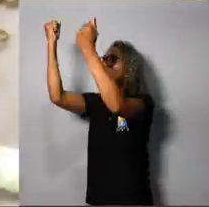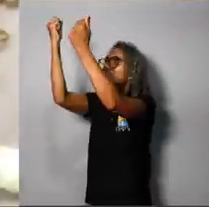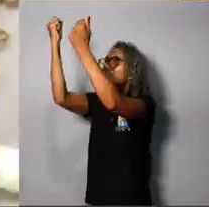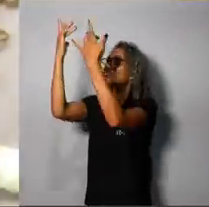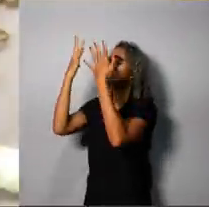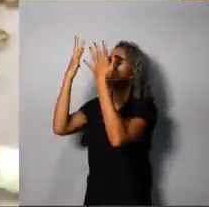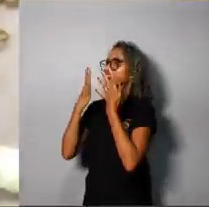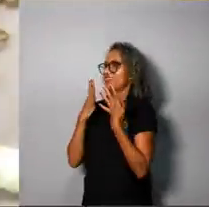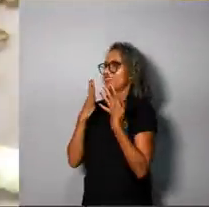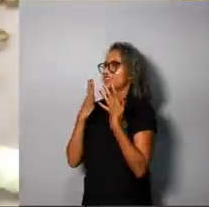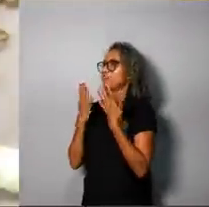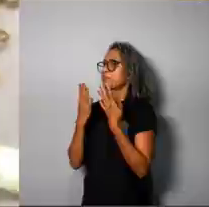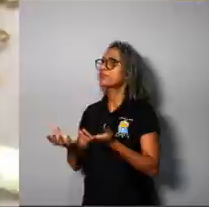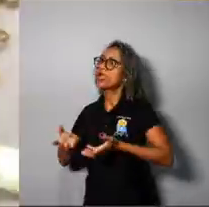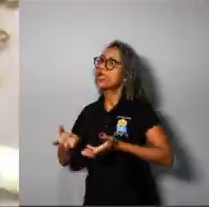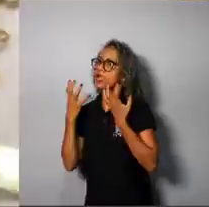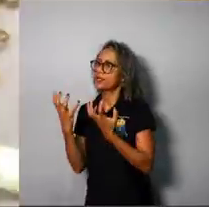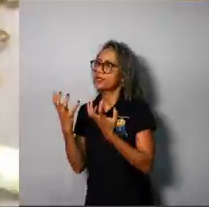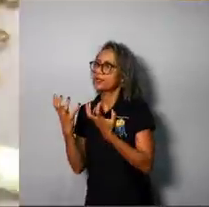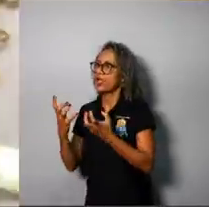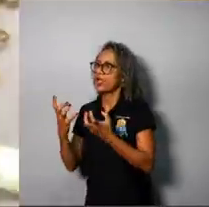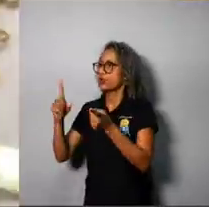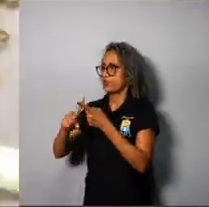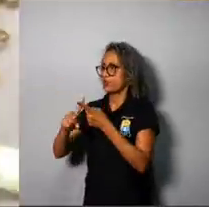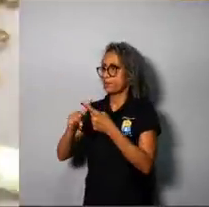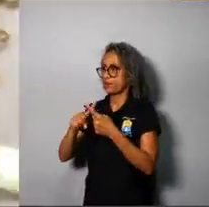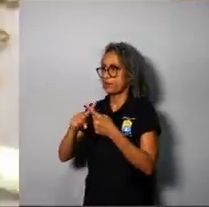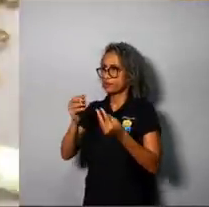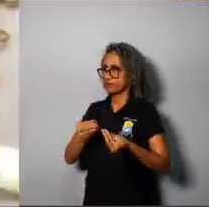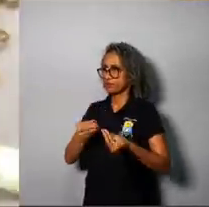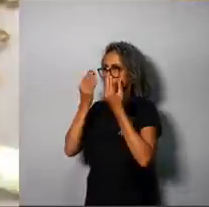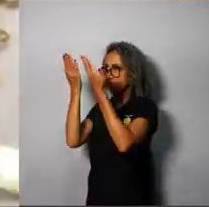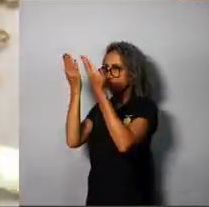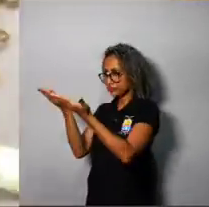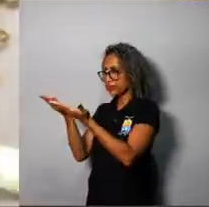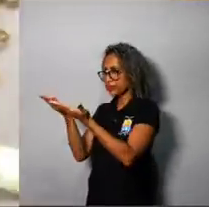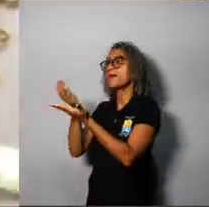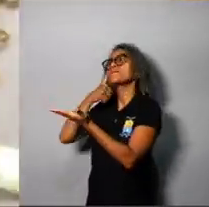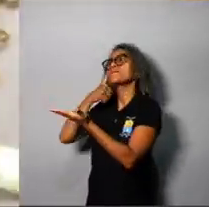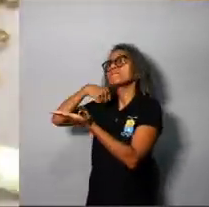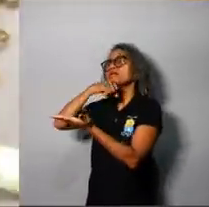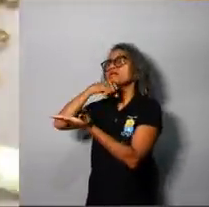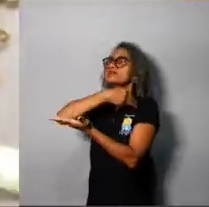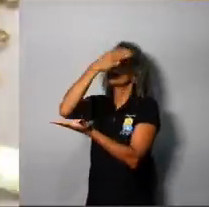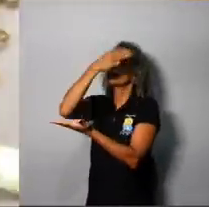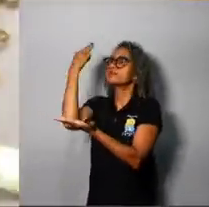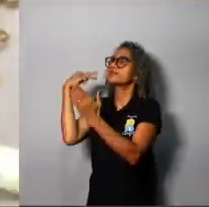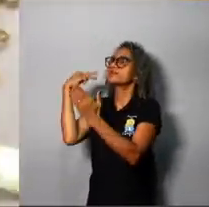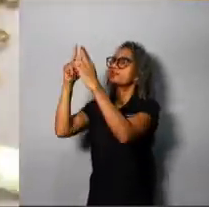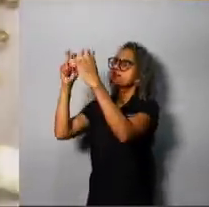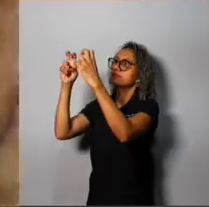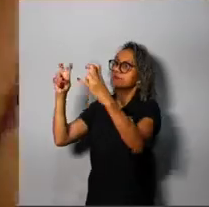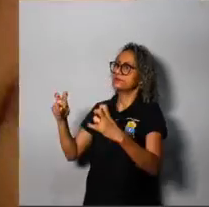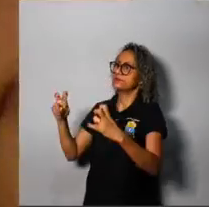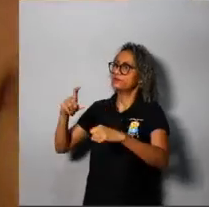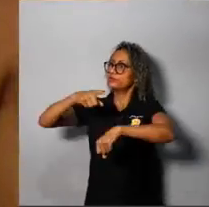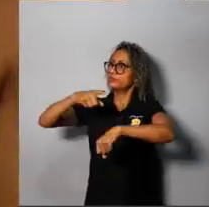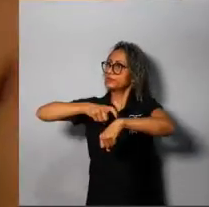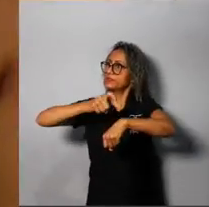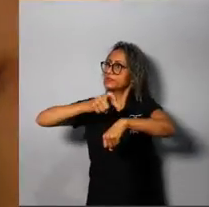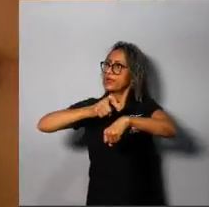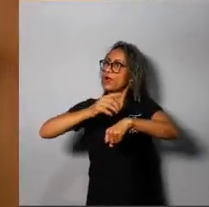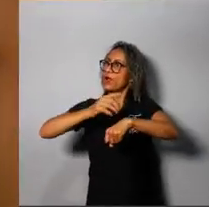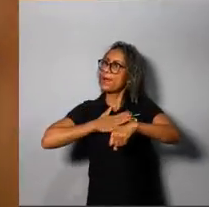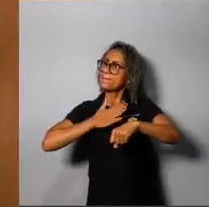te consagrar desde já, Senhora de Nazaré, o momento de minha morte,